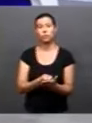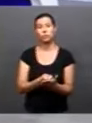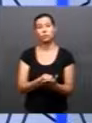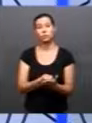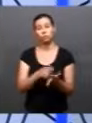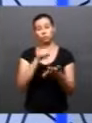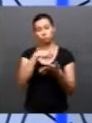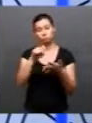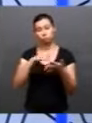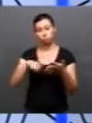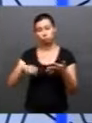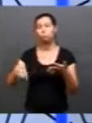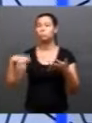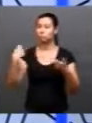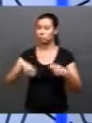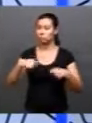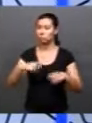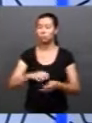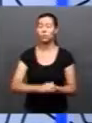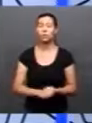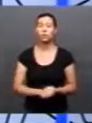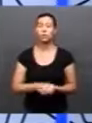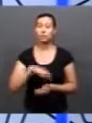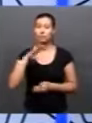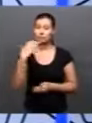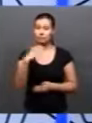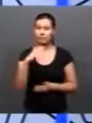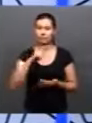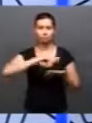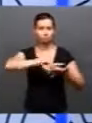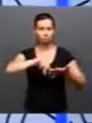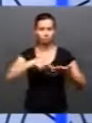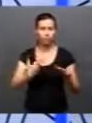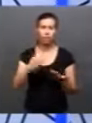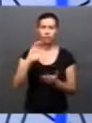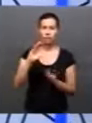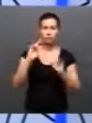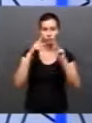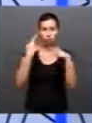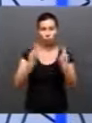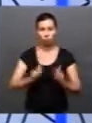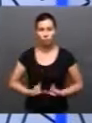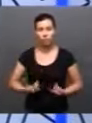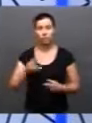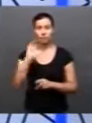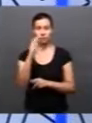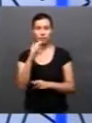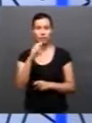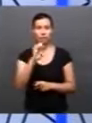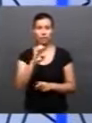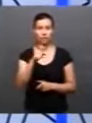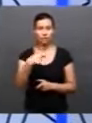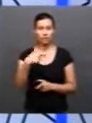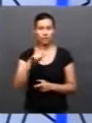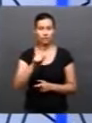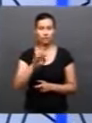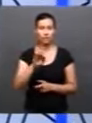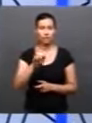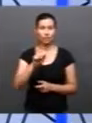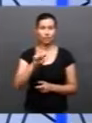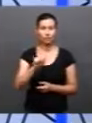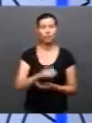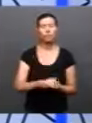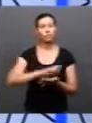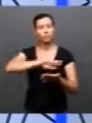critérios nessa formação. A ciência, são muitas ciências, né? Ciências humanas, ciências exatas, muitas áreas de conhecimento